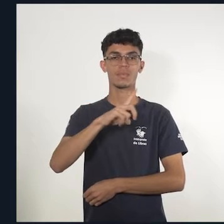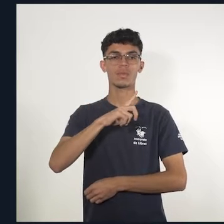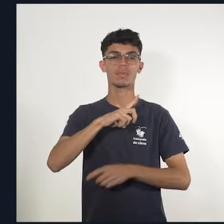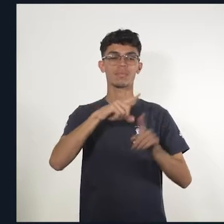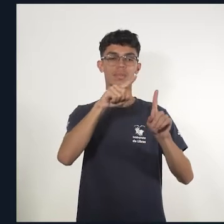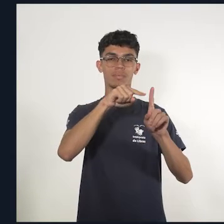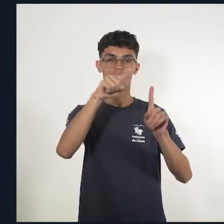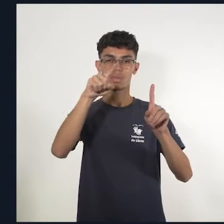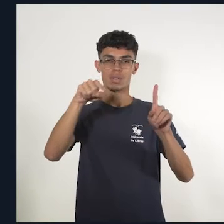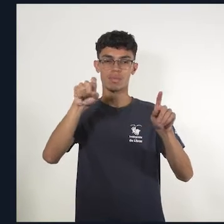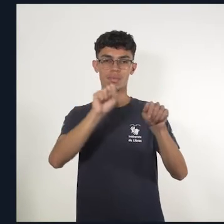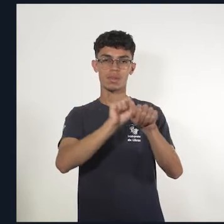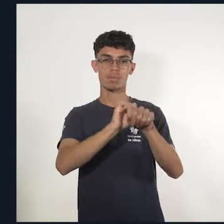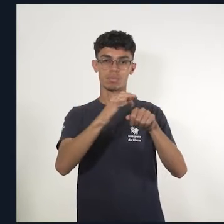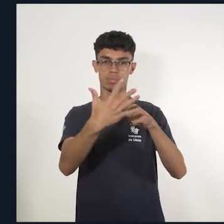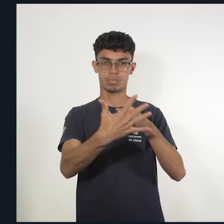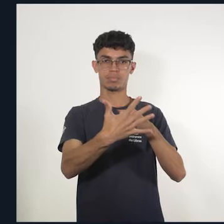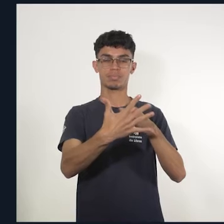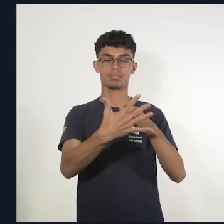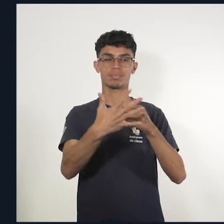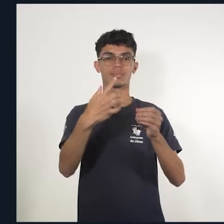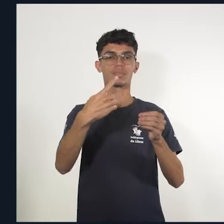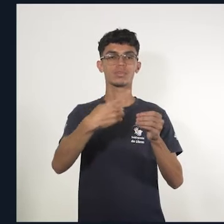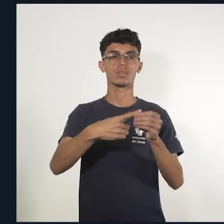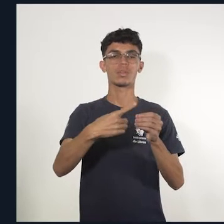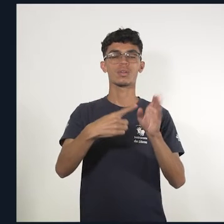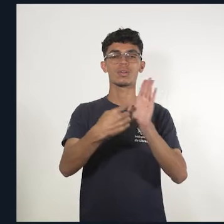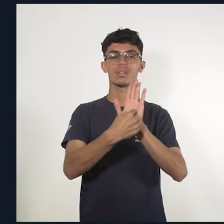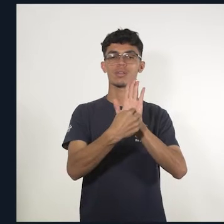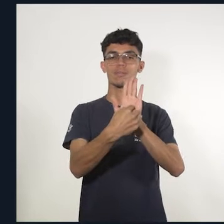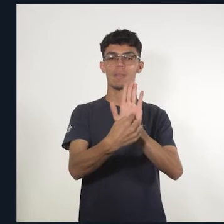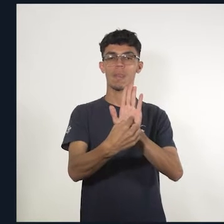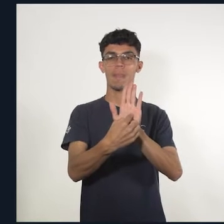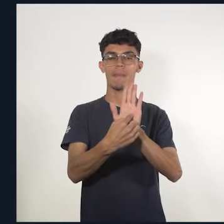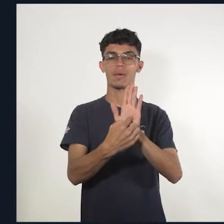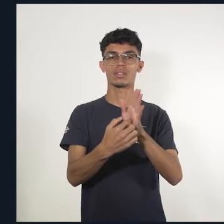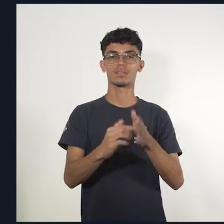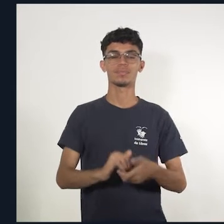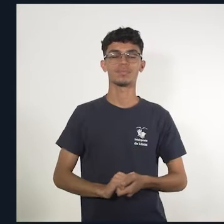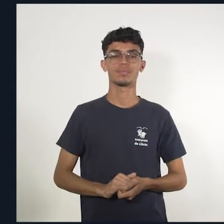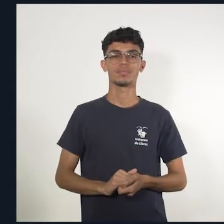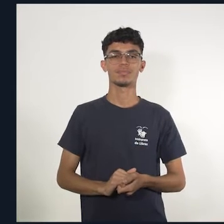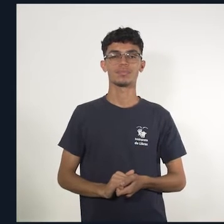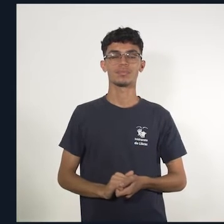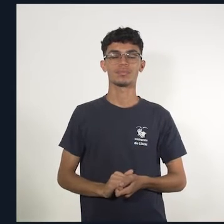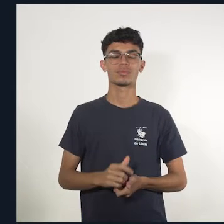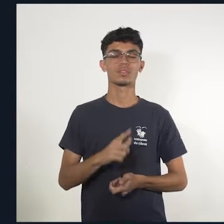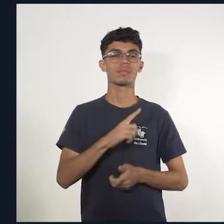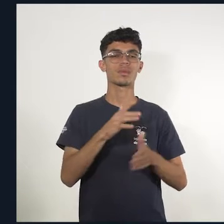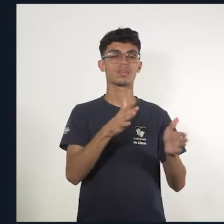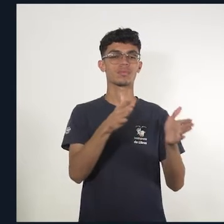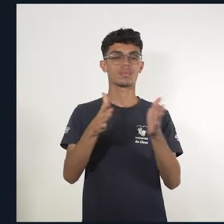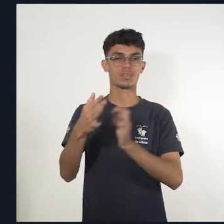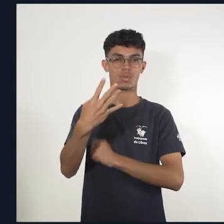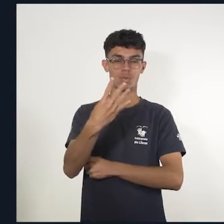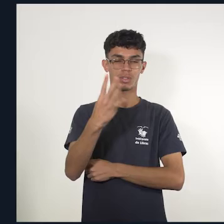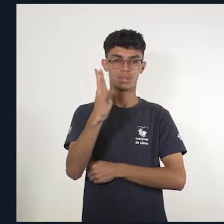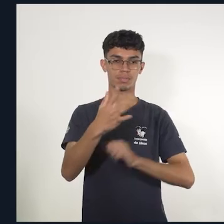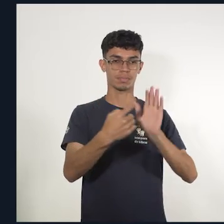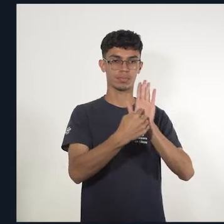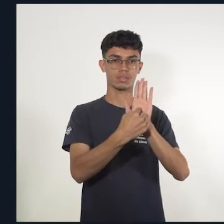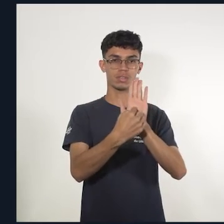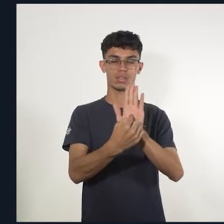prevalência e da incidência da doença na cidade, o que mostra, de alguma maneira, uma certa homogeneidade, como, aliás, a fase 4 já havia também